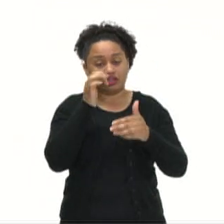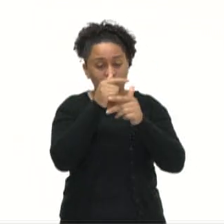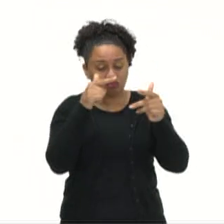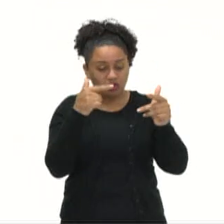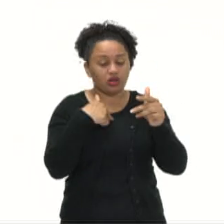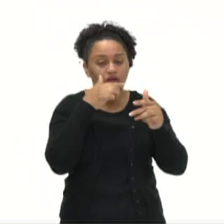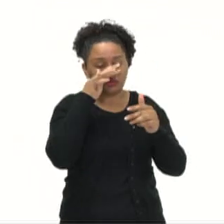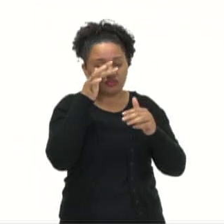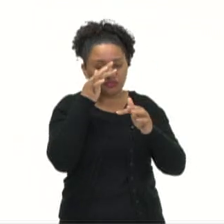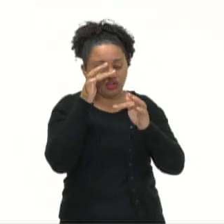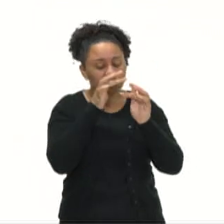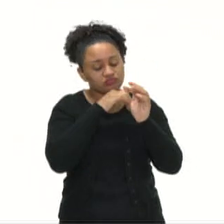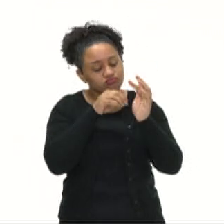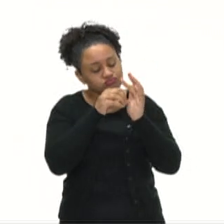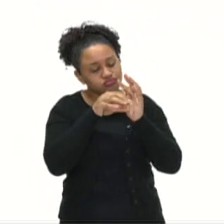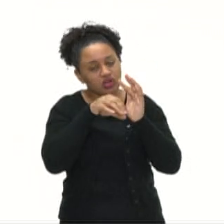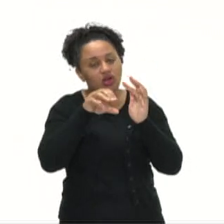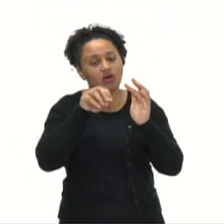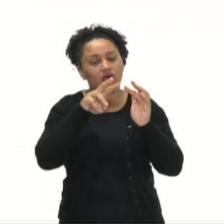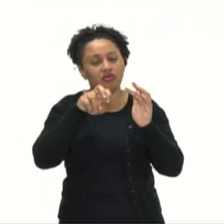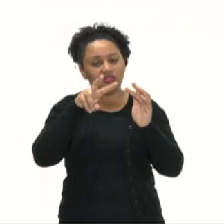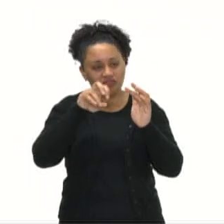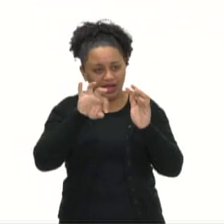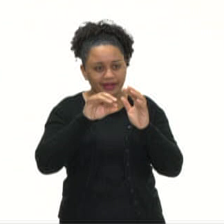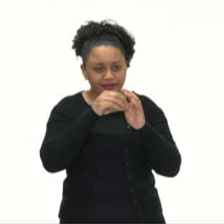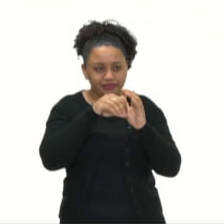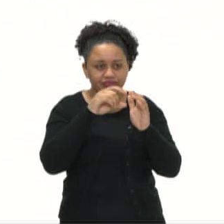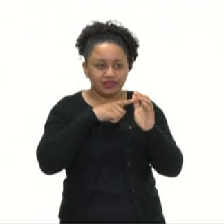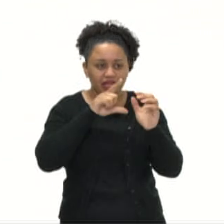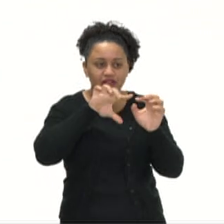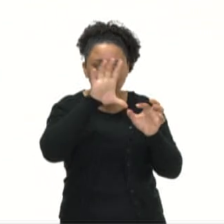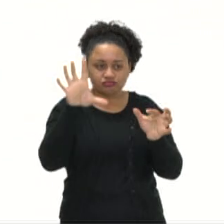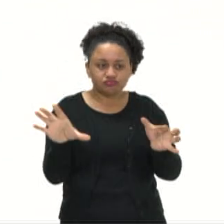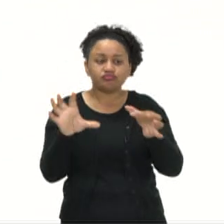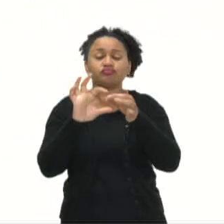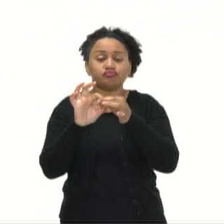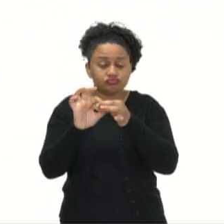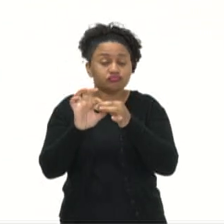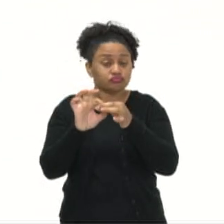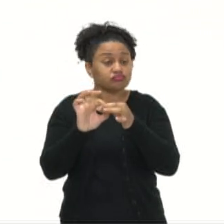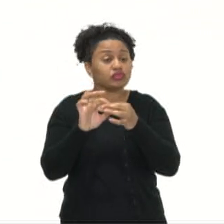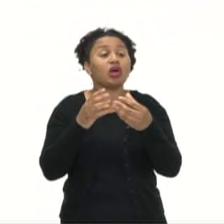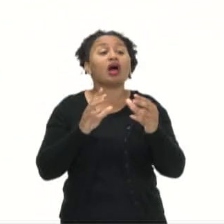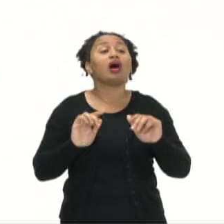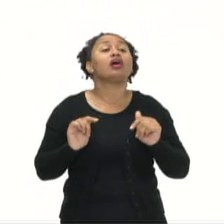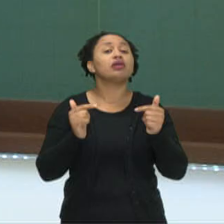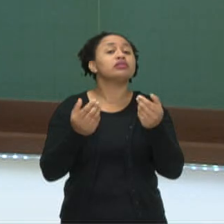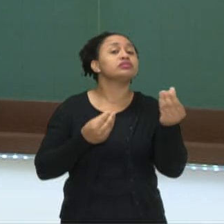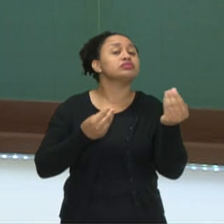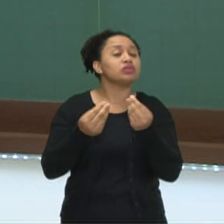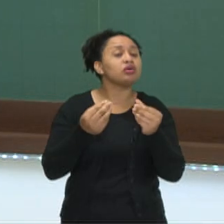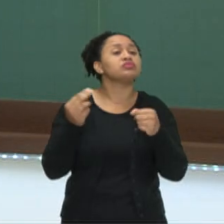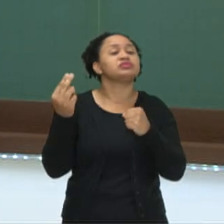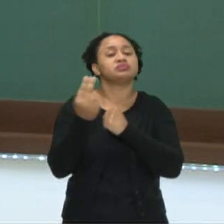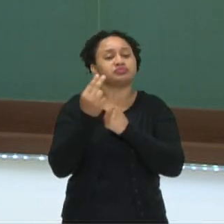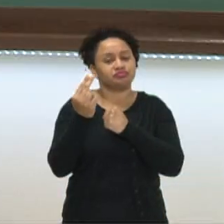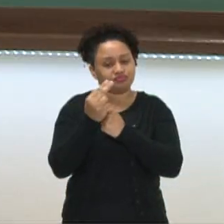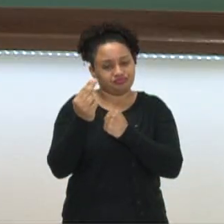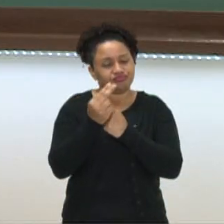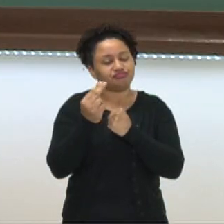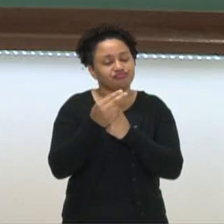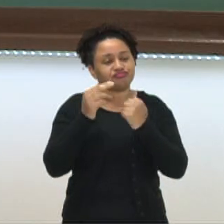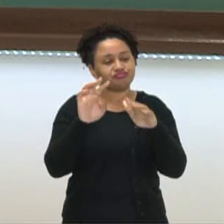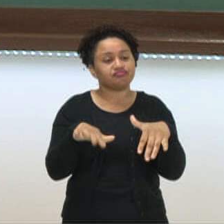flores após a fecundação, uma vez que atuam como proteção. Então,